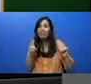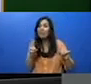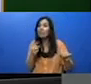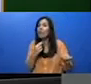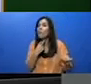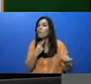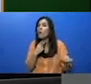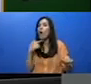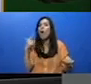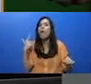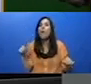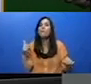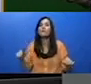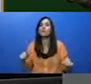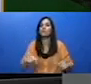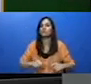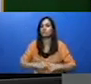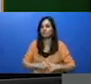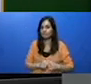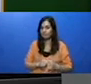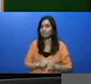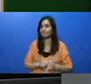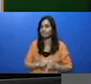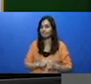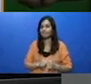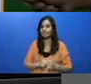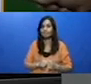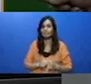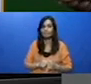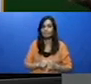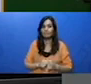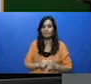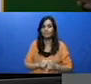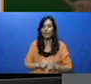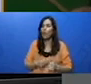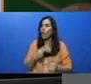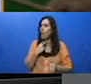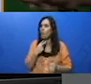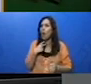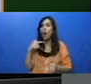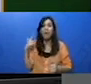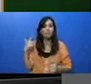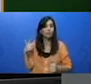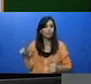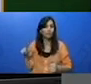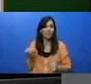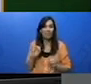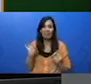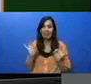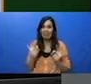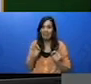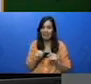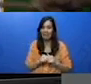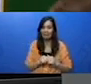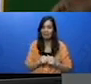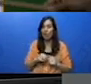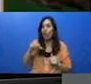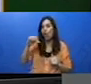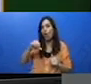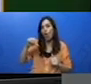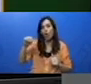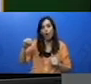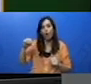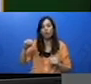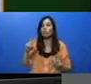nenhum algarismo no mesmo número. Então, nós temos esses e nós não poderemos repetir nenhum. Eu vou colocar 9, 9 para ficar